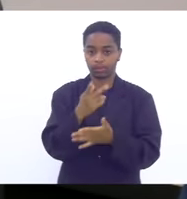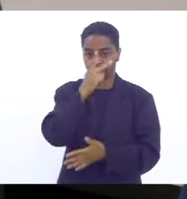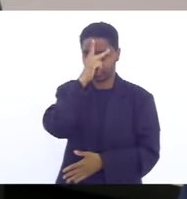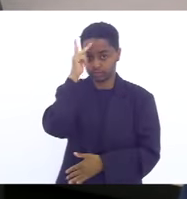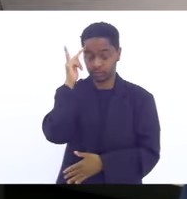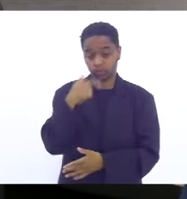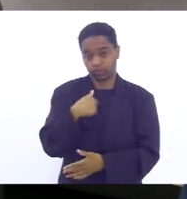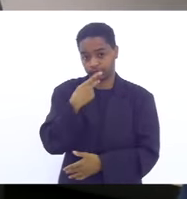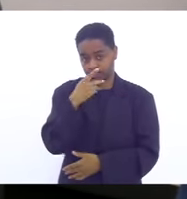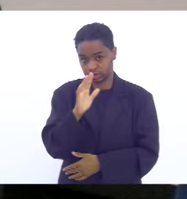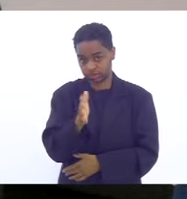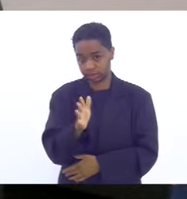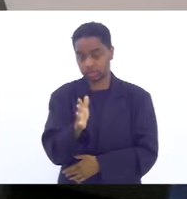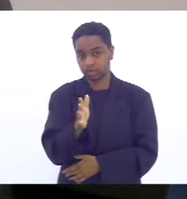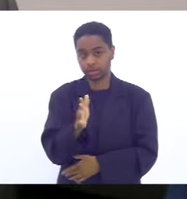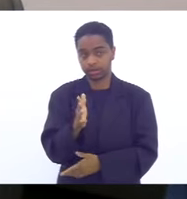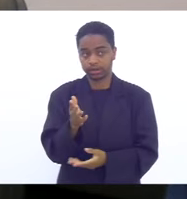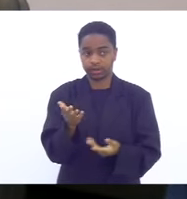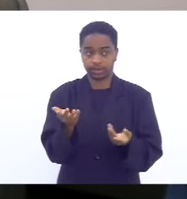disse na primeira audiência,